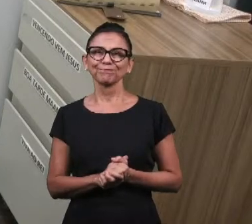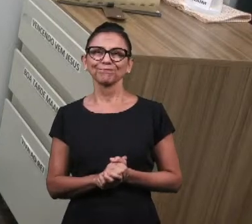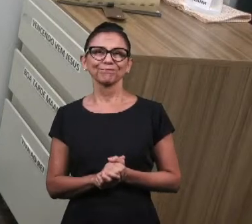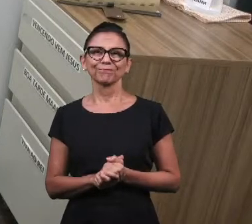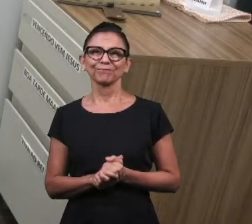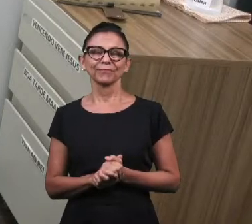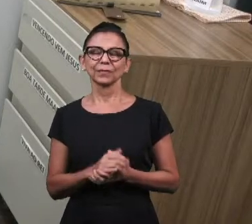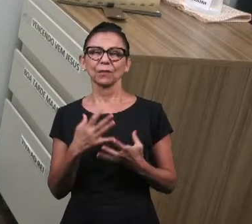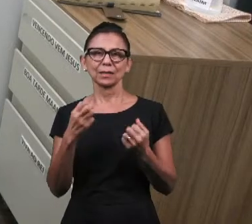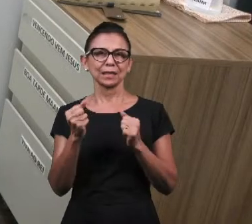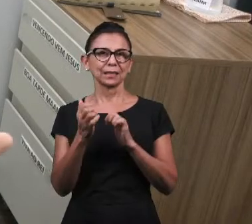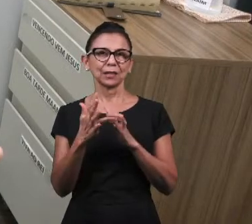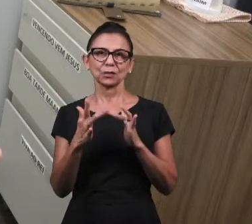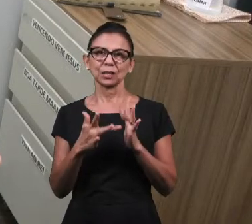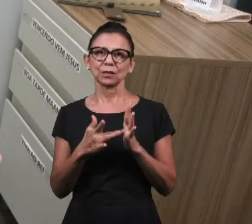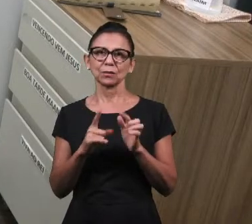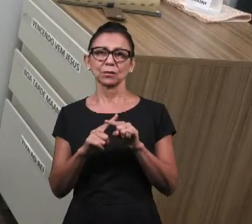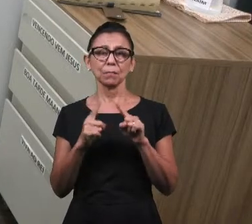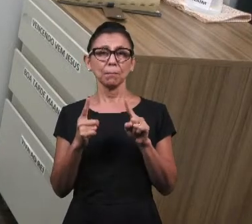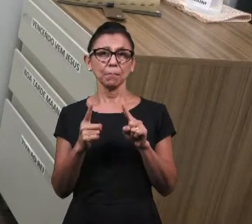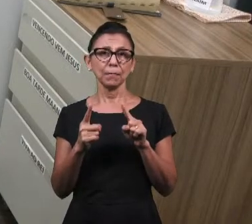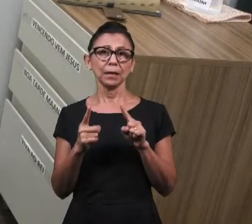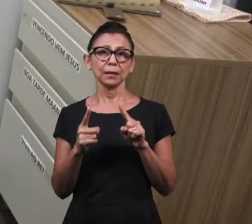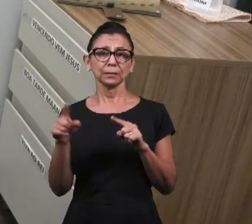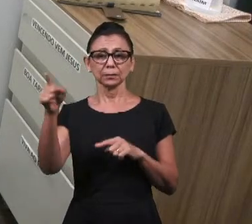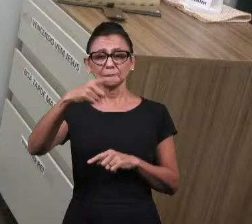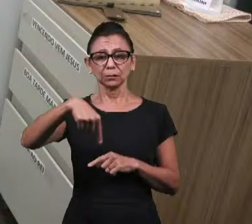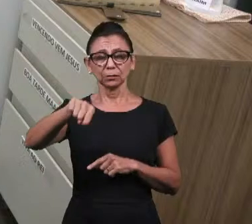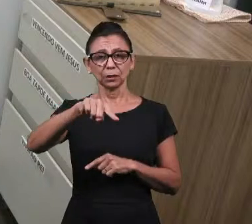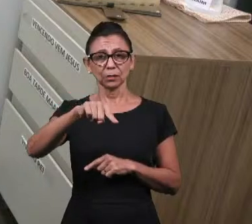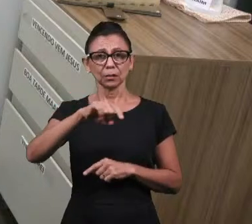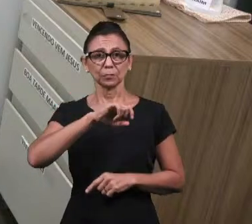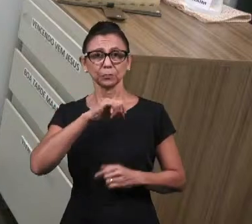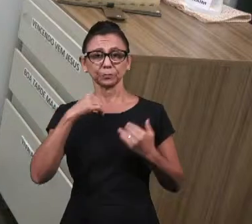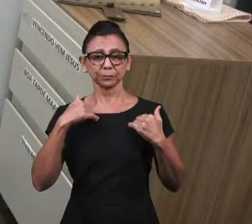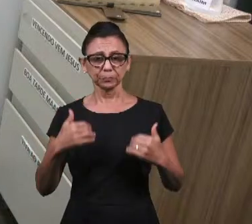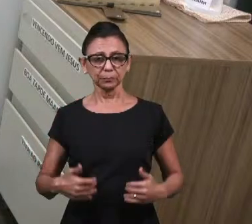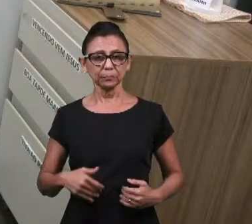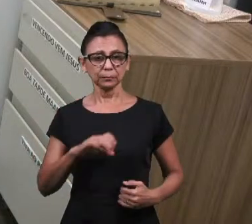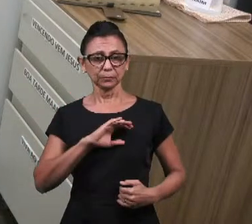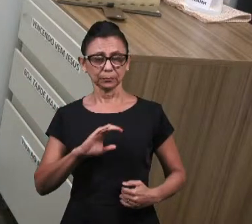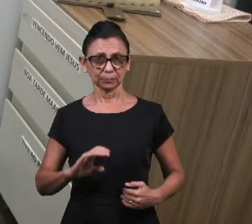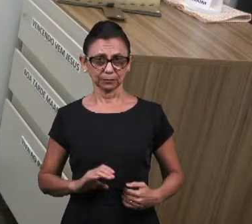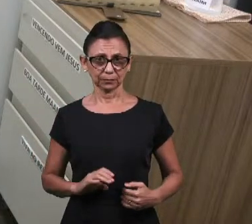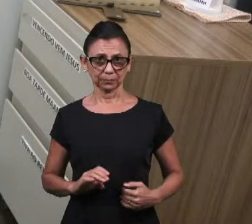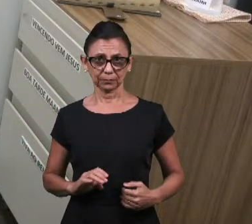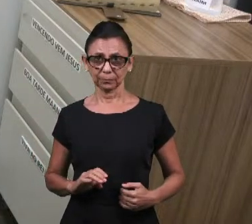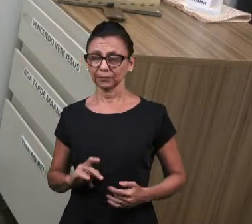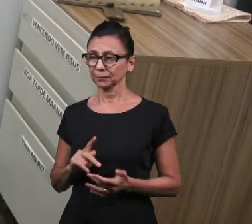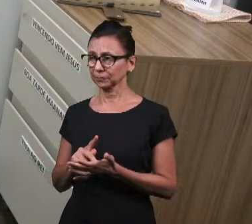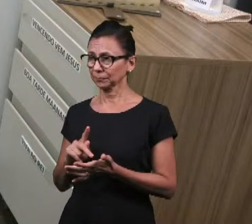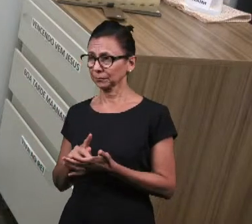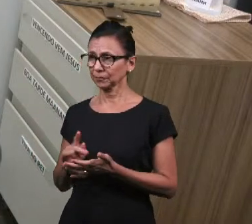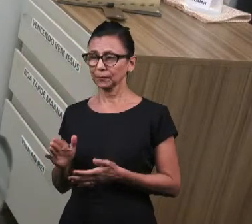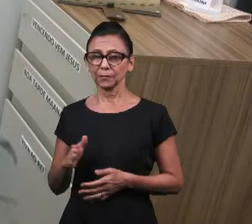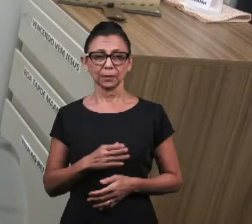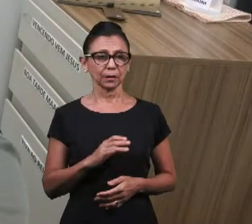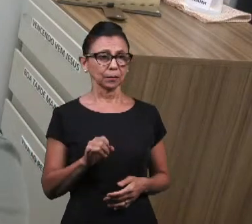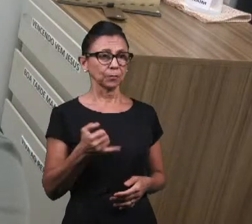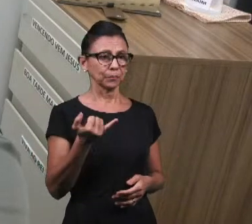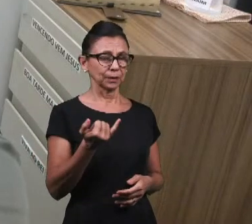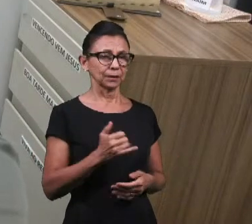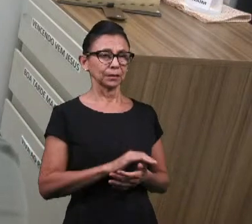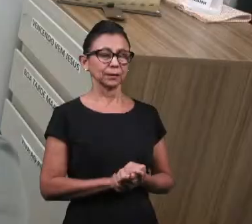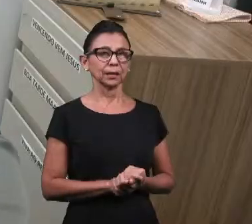ouvindo, faz parte de uma família. Nós somos uma família, o corpo de Cristo, né, pastor? Inclusive, eu quero aproveitar para saudar o meu pai